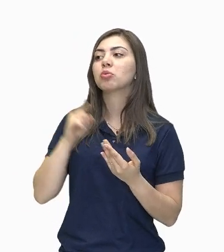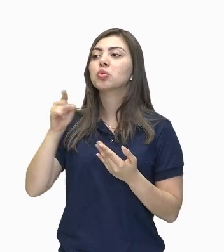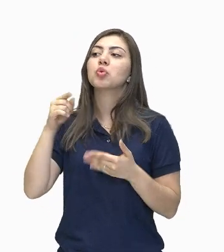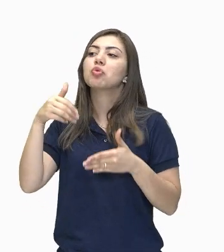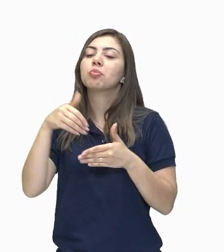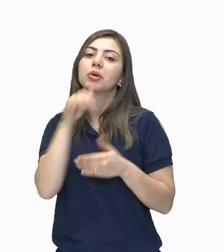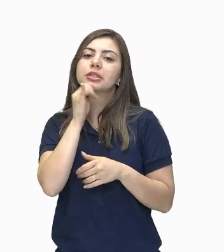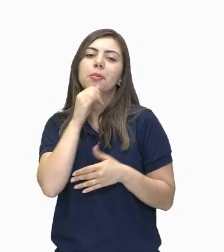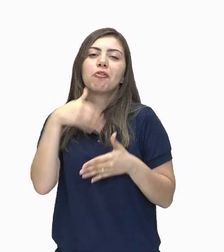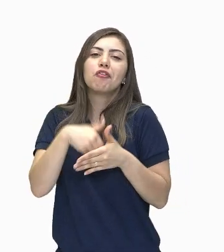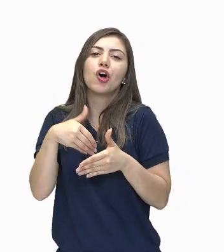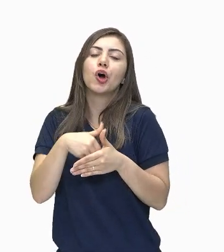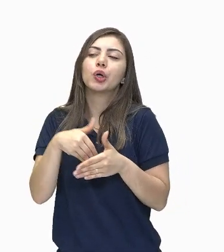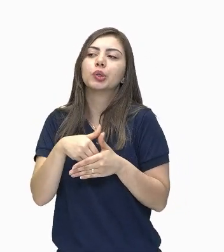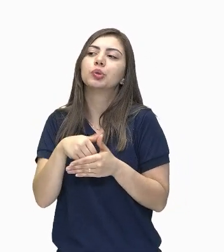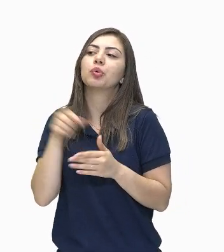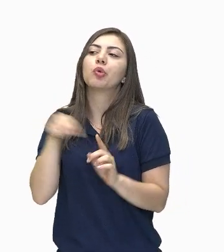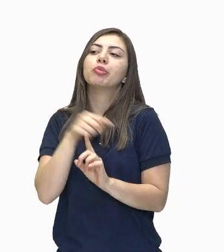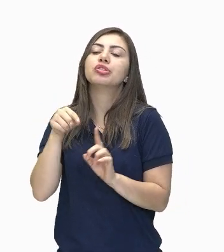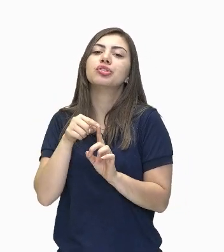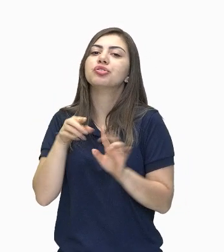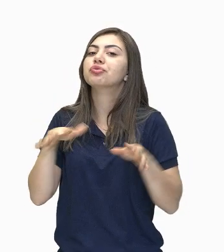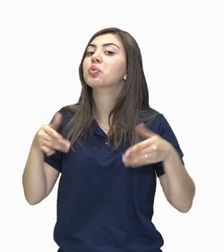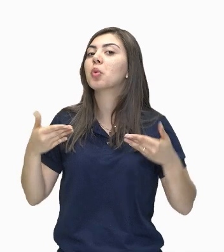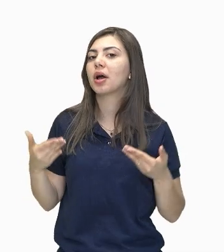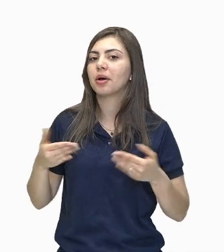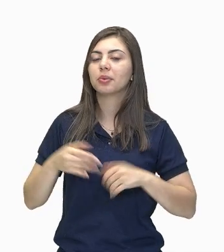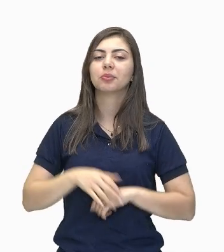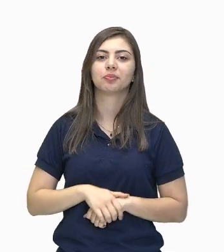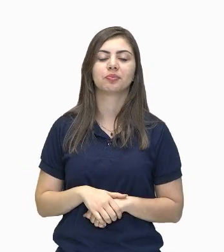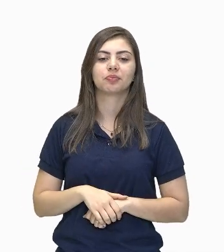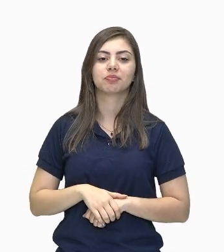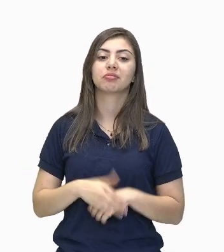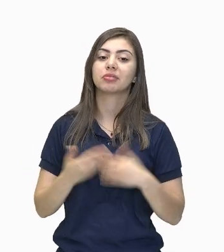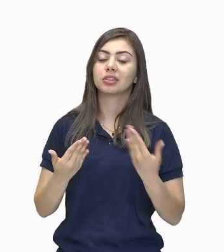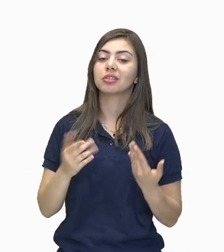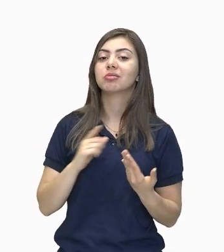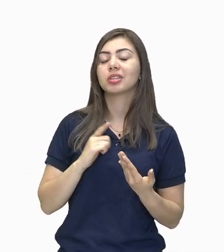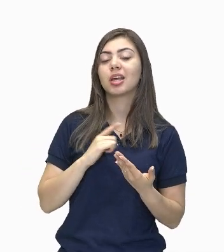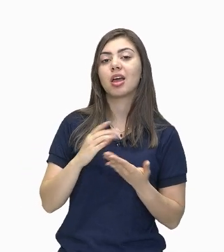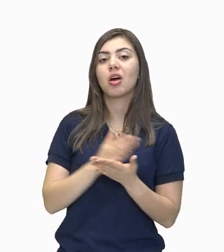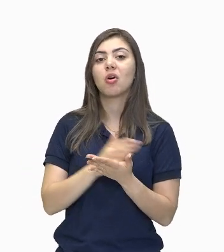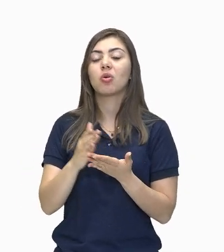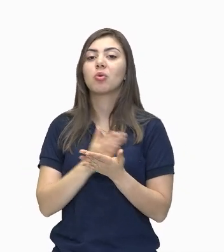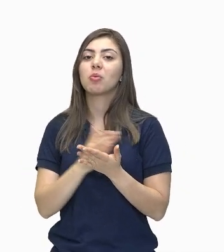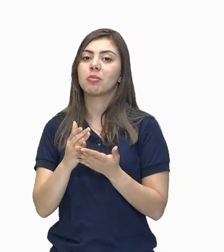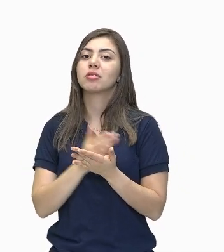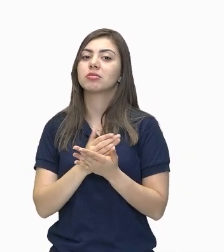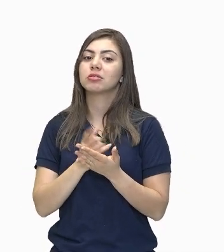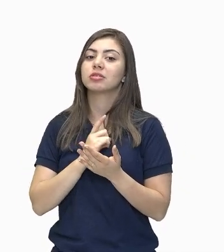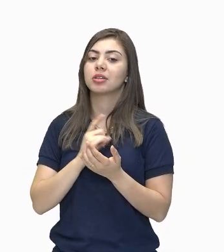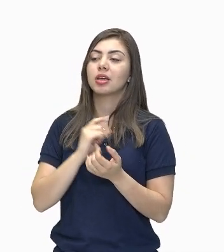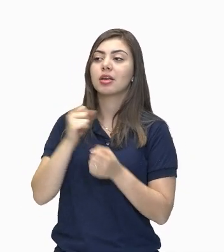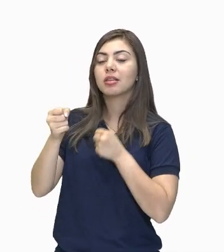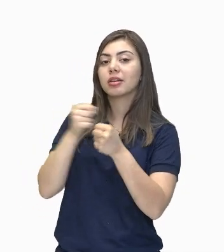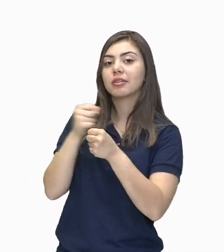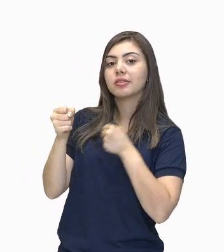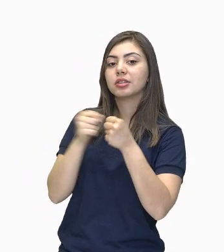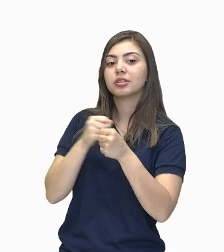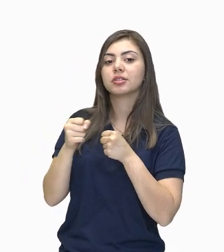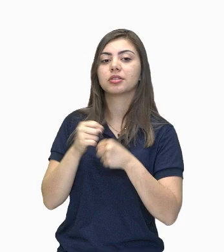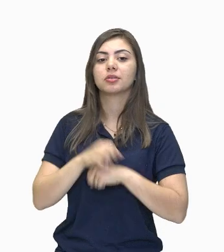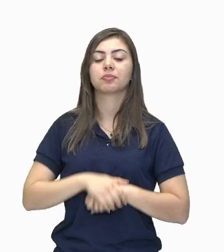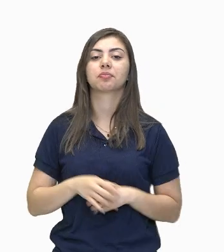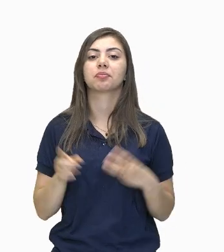dela, né? Muitas pesquisas são feitas através de entrevistas, tá? E